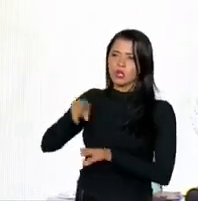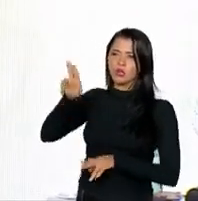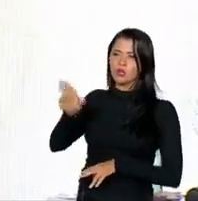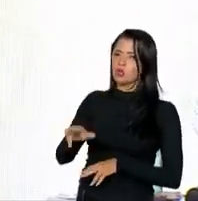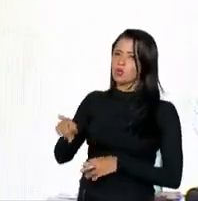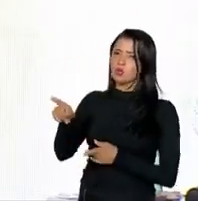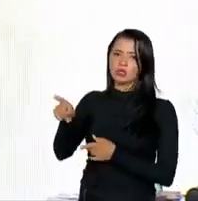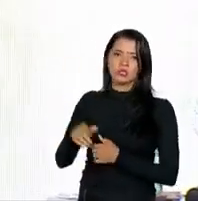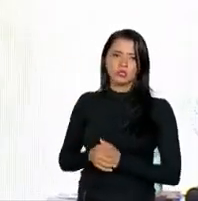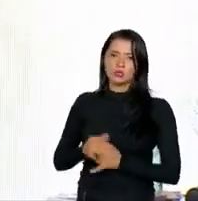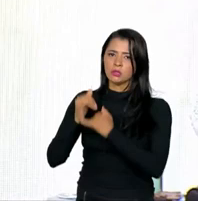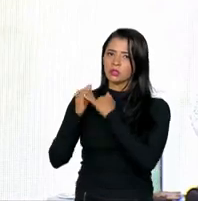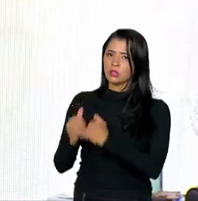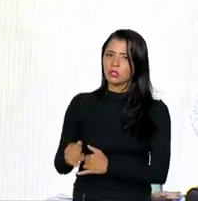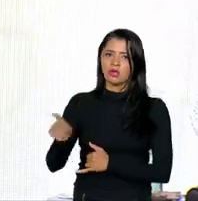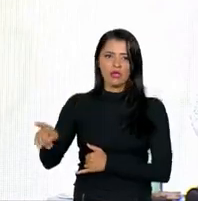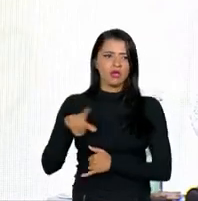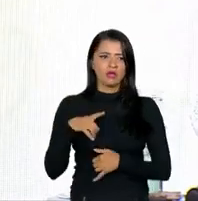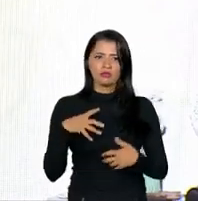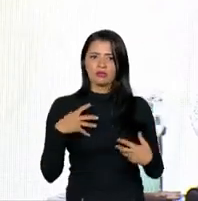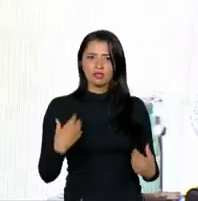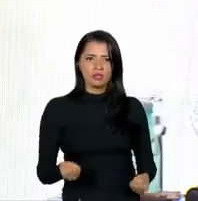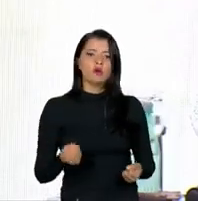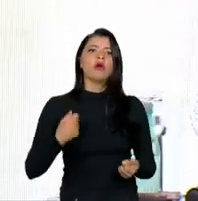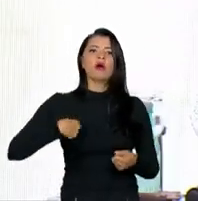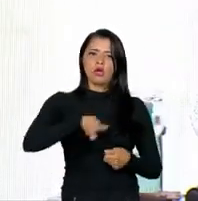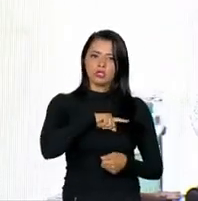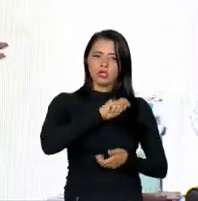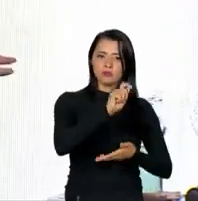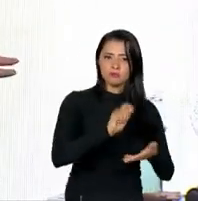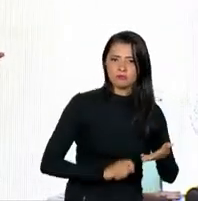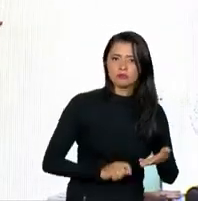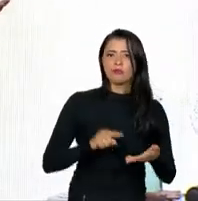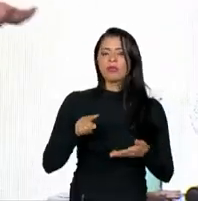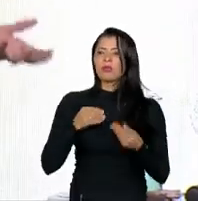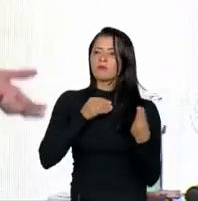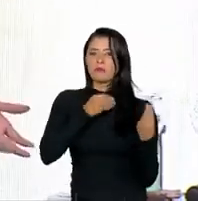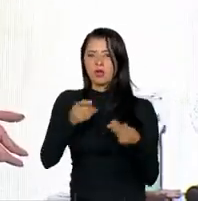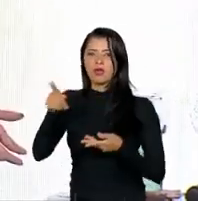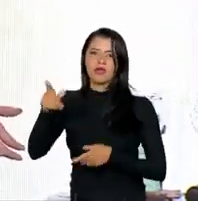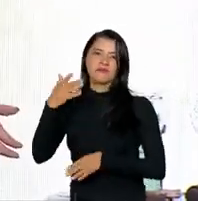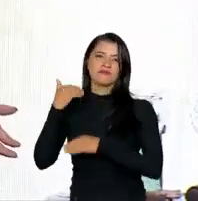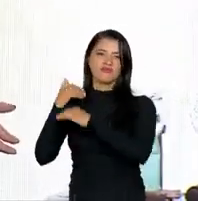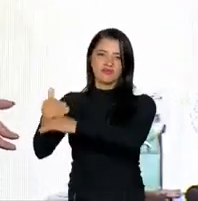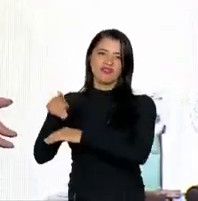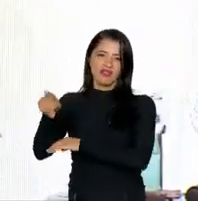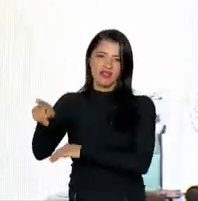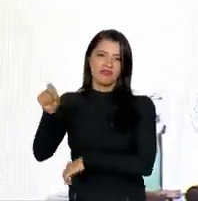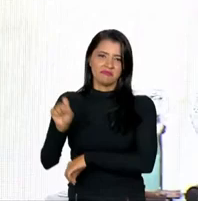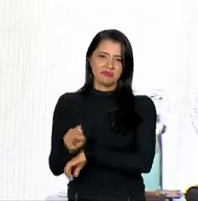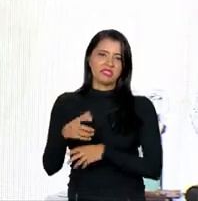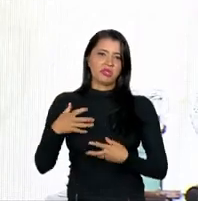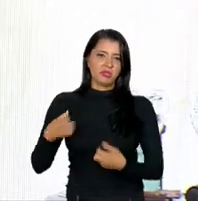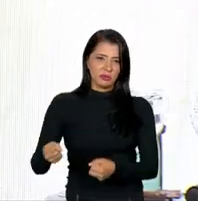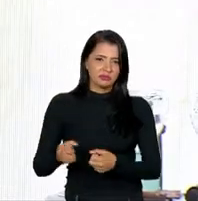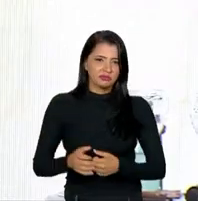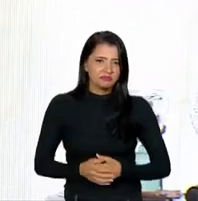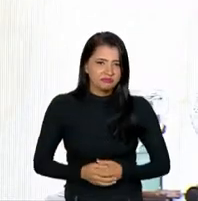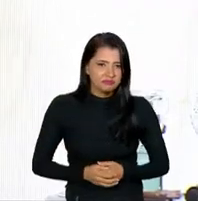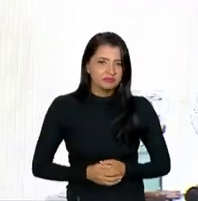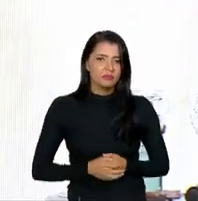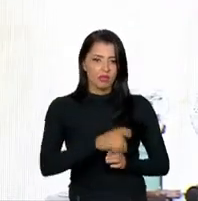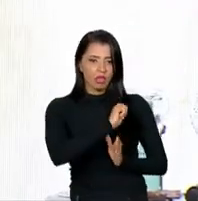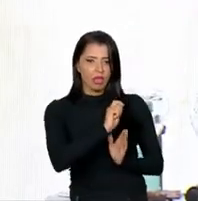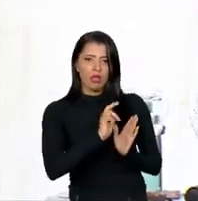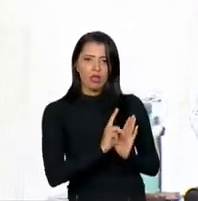exemplo. Ela não cedeu, a gente fez um abaixo-assinado, ela cedeu por conta do abaixo-assinado. E a gente conseguiu trocar